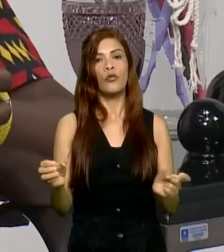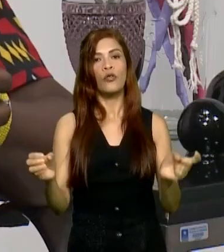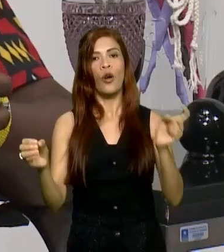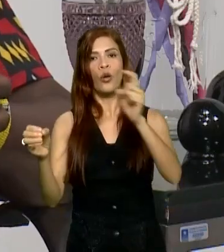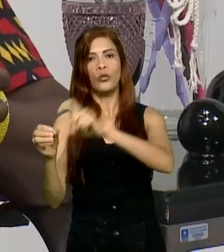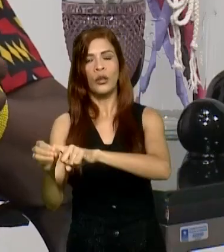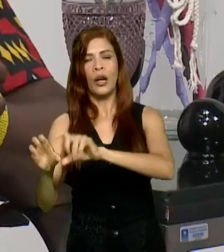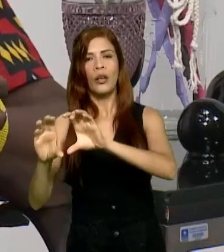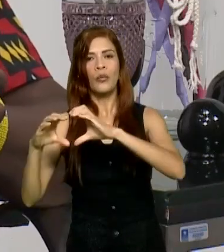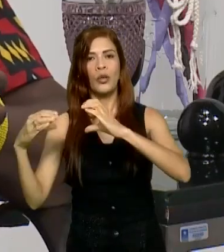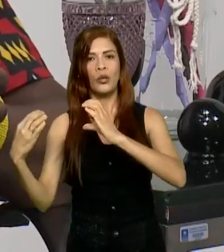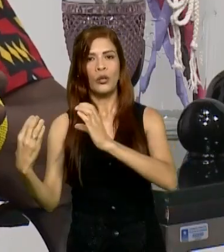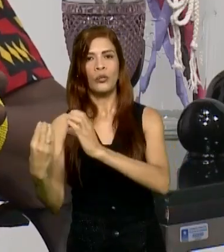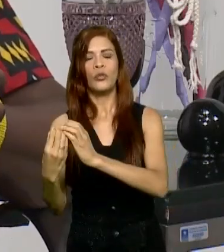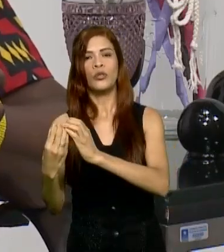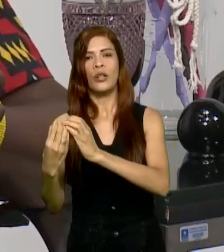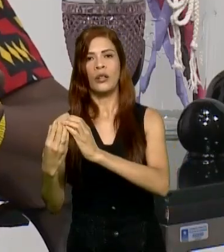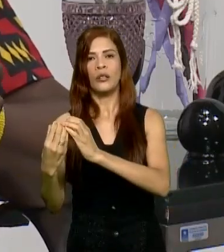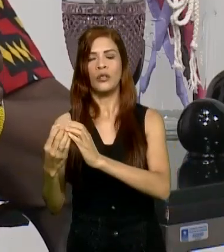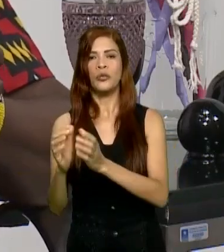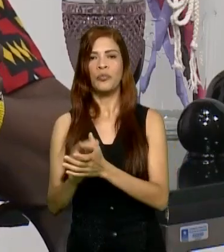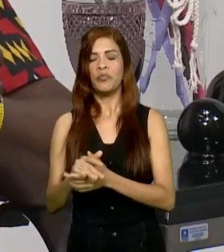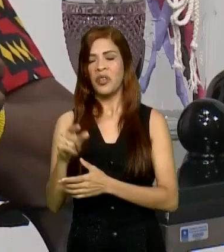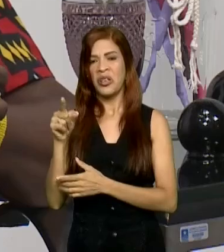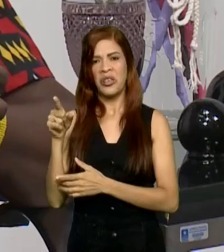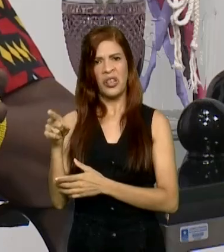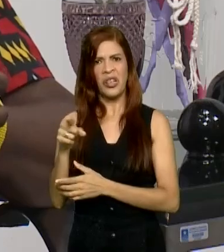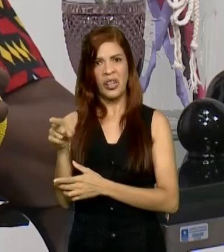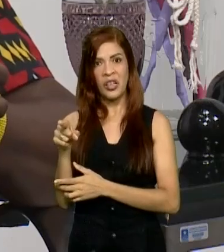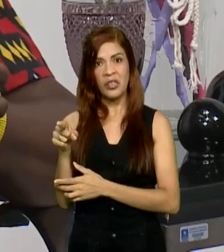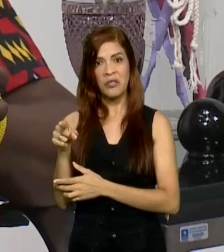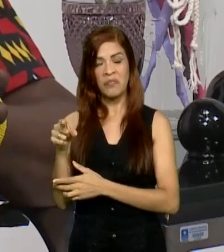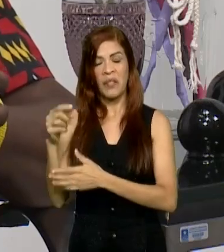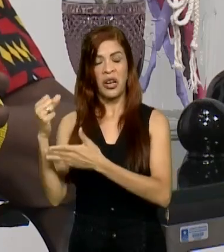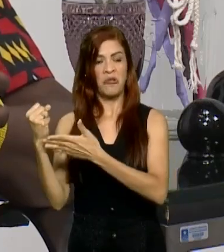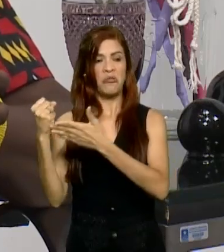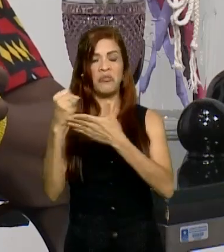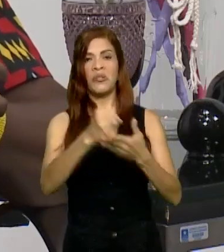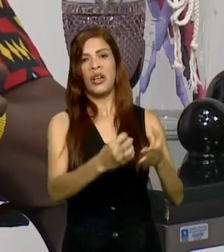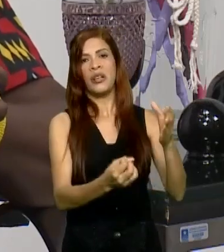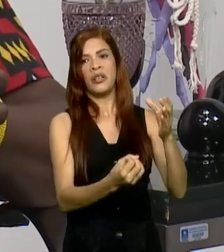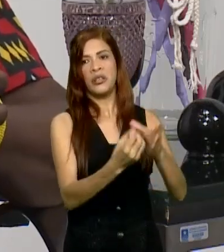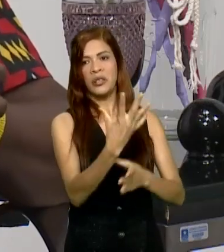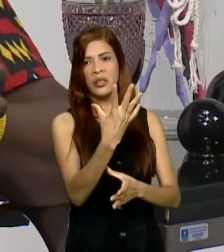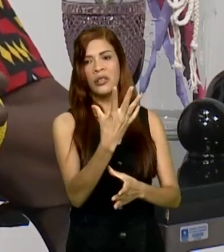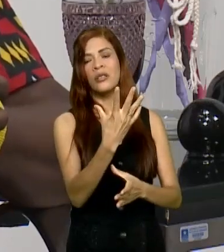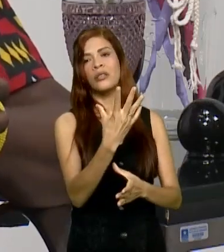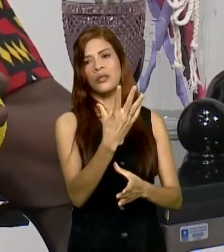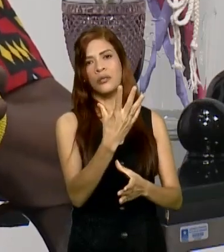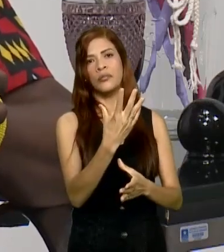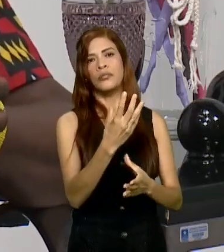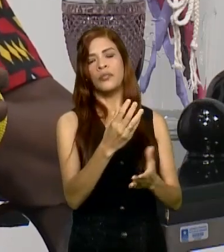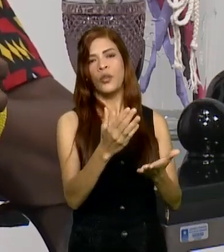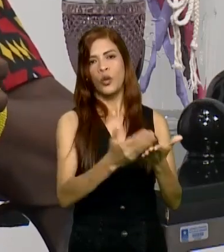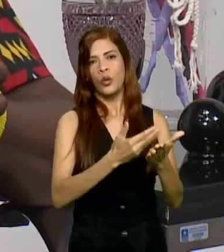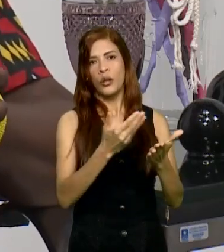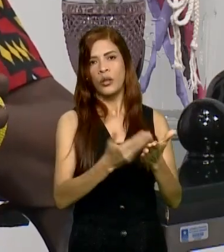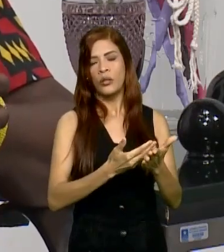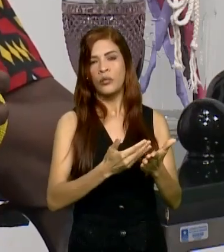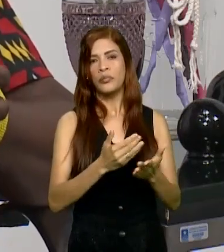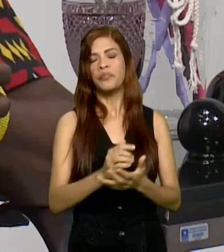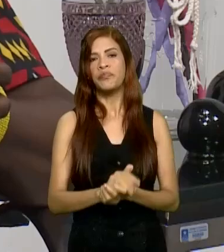foi o município que mais contribuiu com o caderno. Eles nos mandaram 14 comunidades,